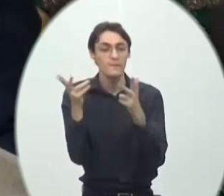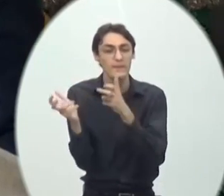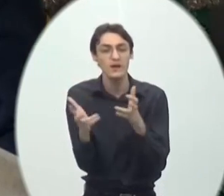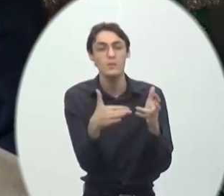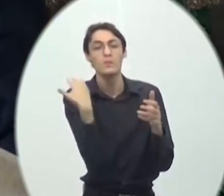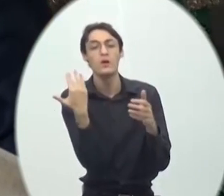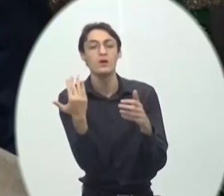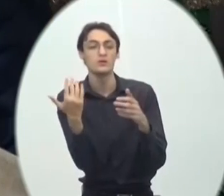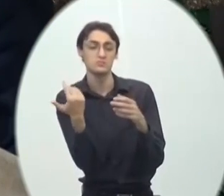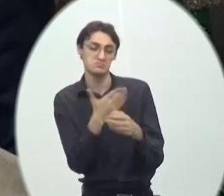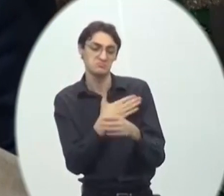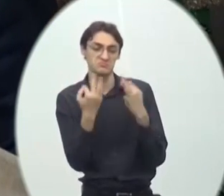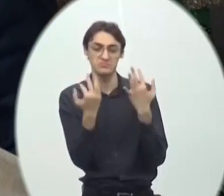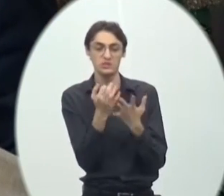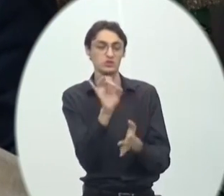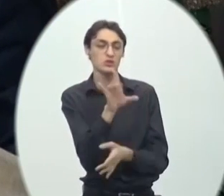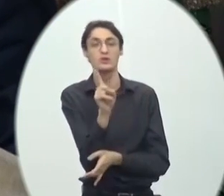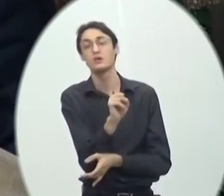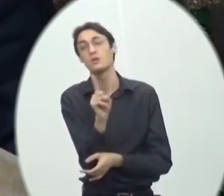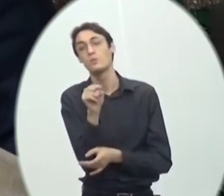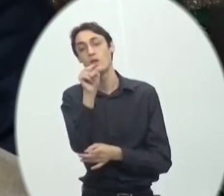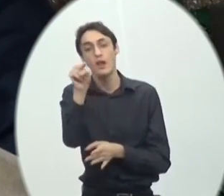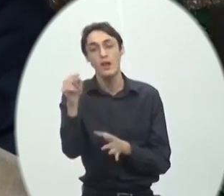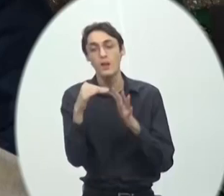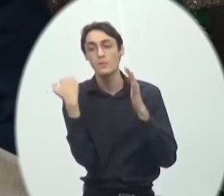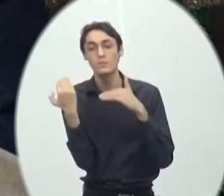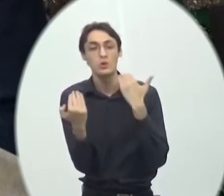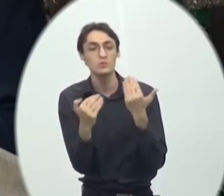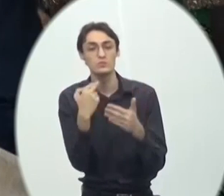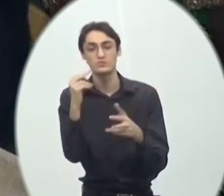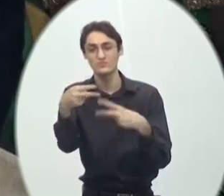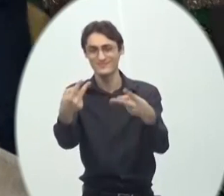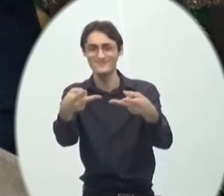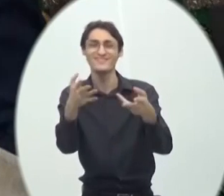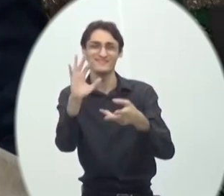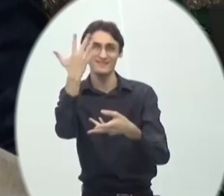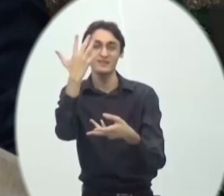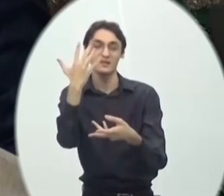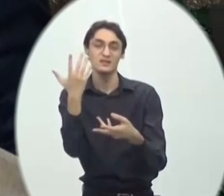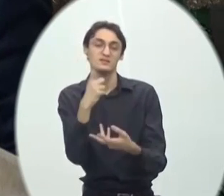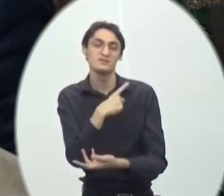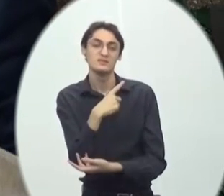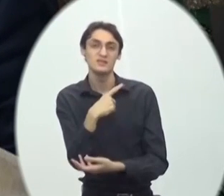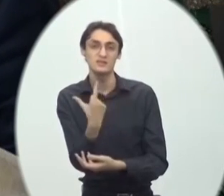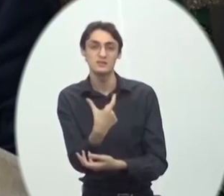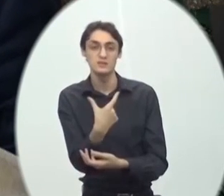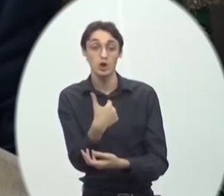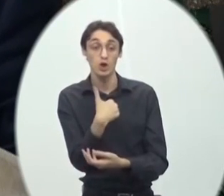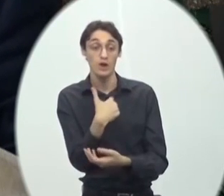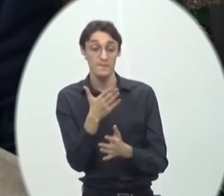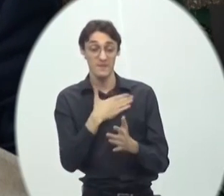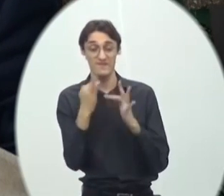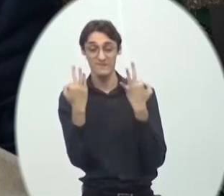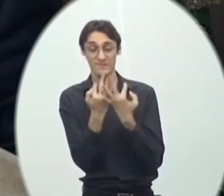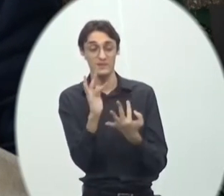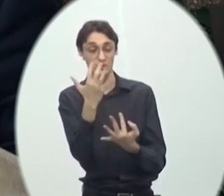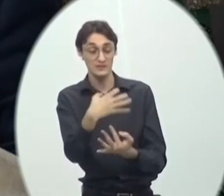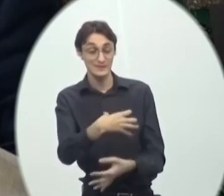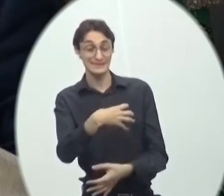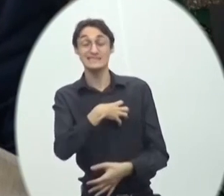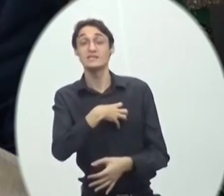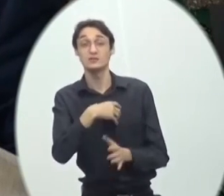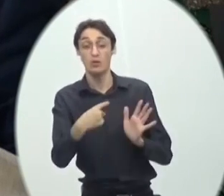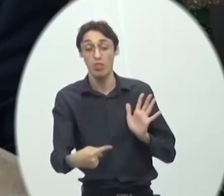individual, e a gente talvez quando passou por isso, a gente acaba tendo um trauma, ou tendo uma dificuldade maior,